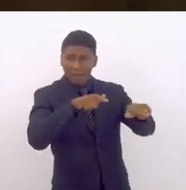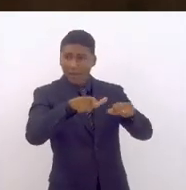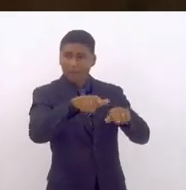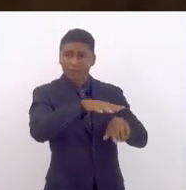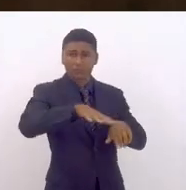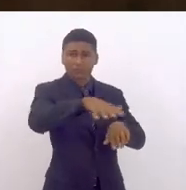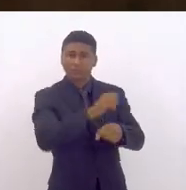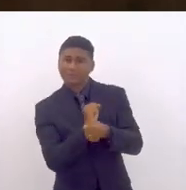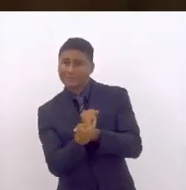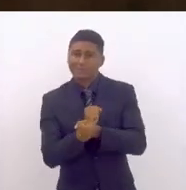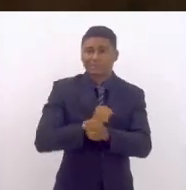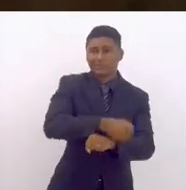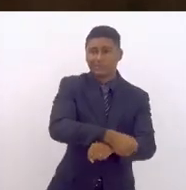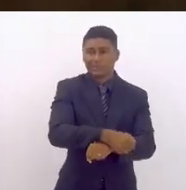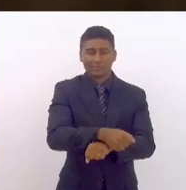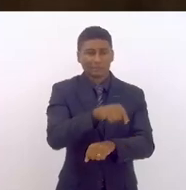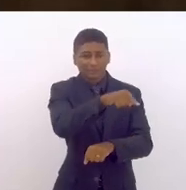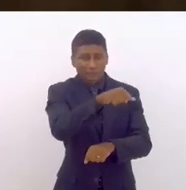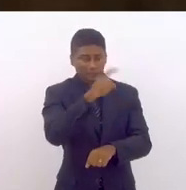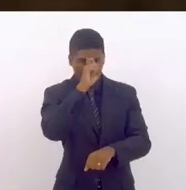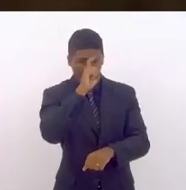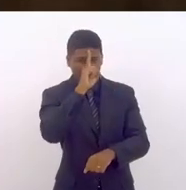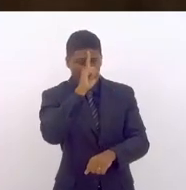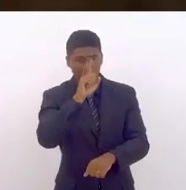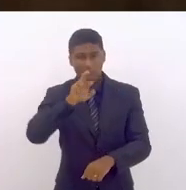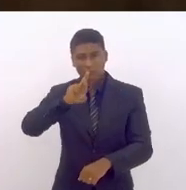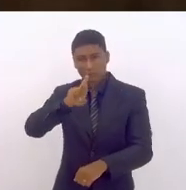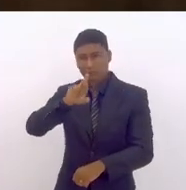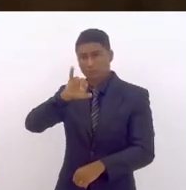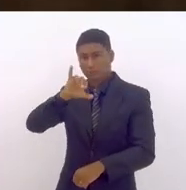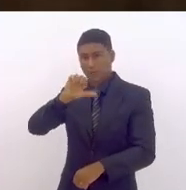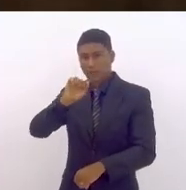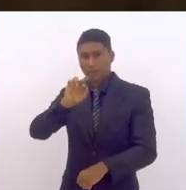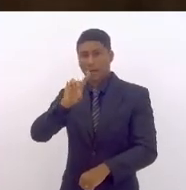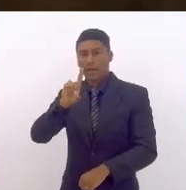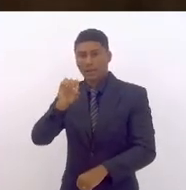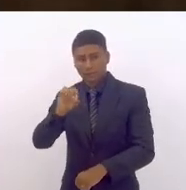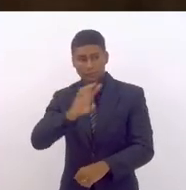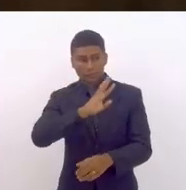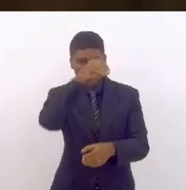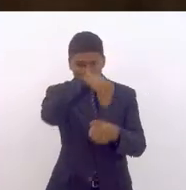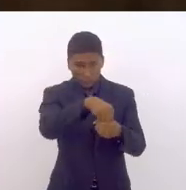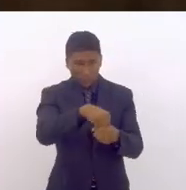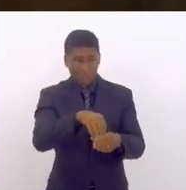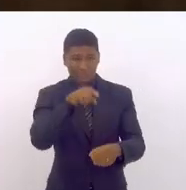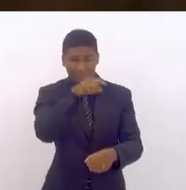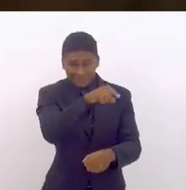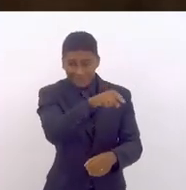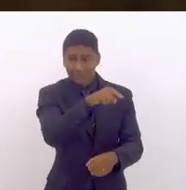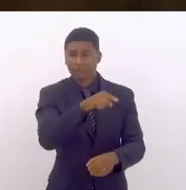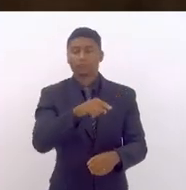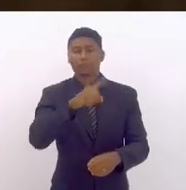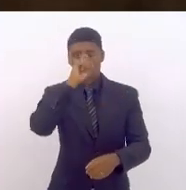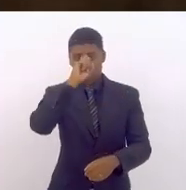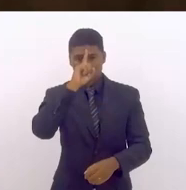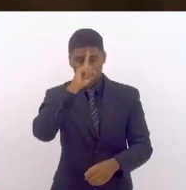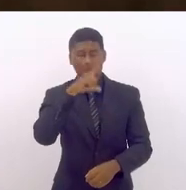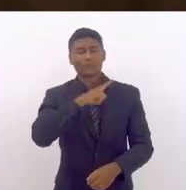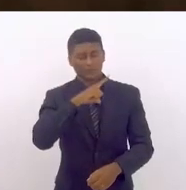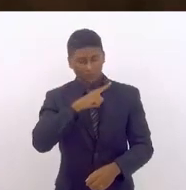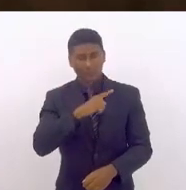escravo. Ali dentro do Hospital Ricardo Cruz, hospital modular, hospital que tem